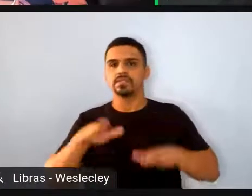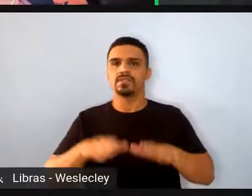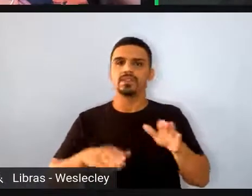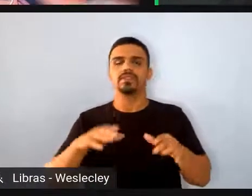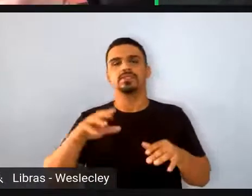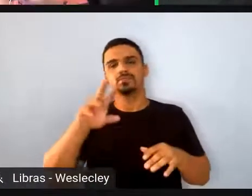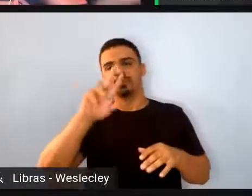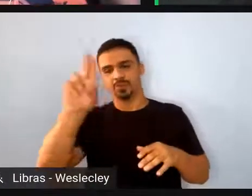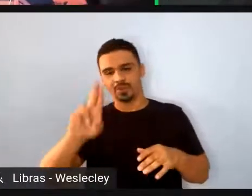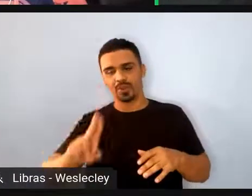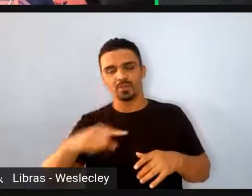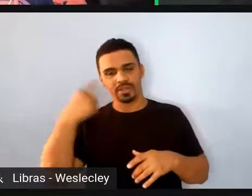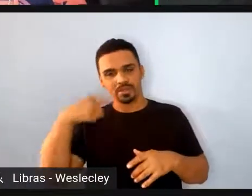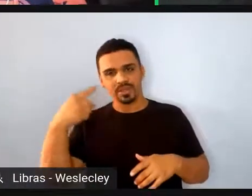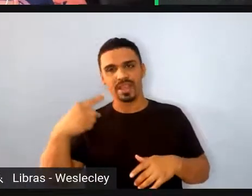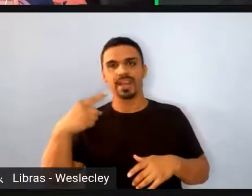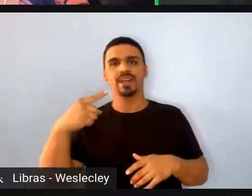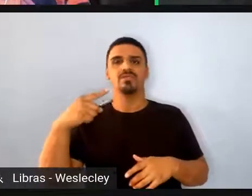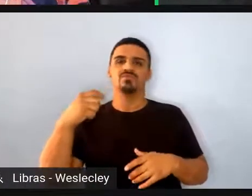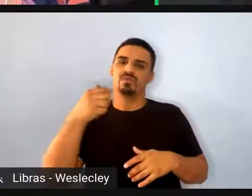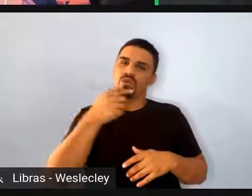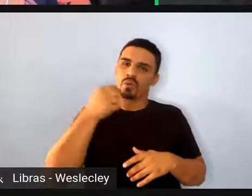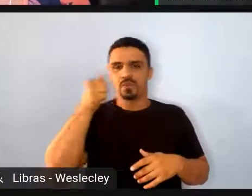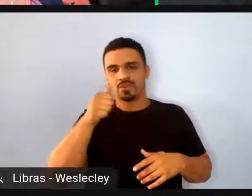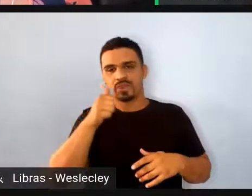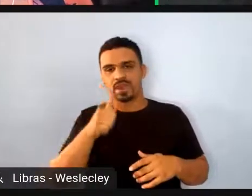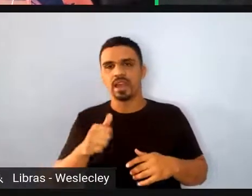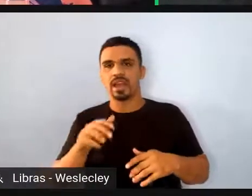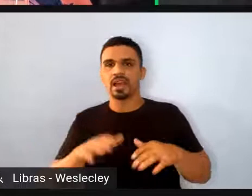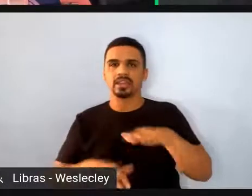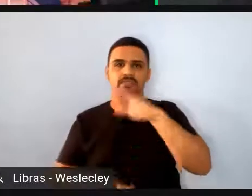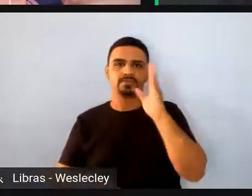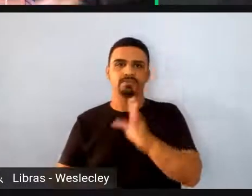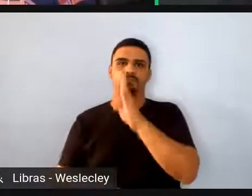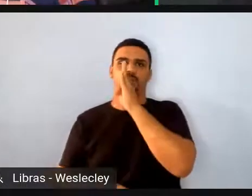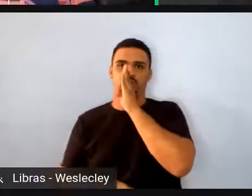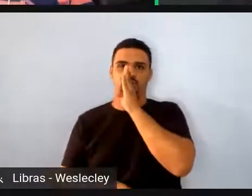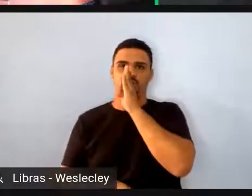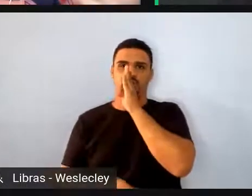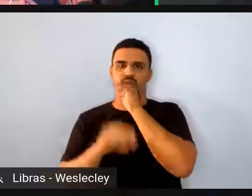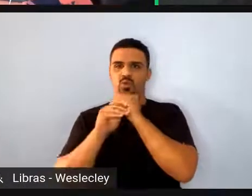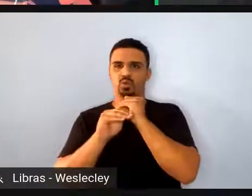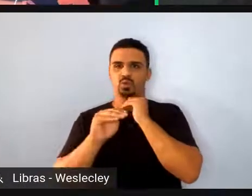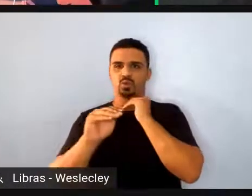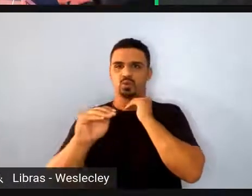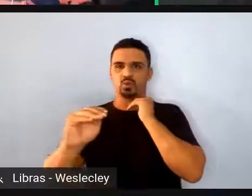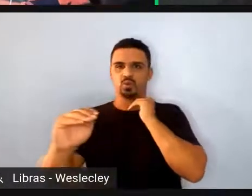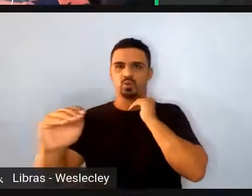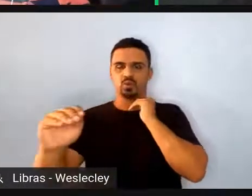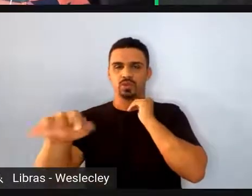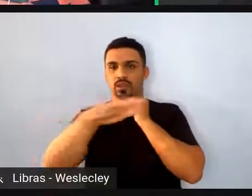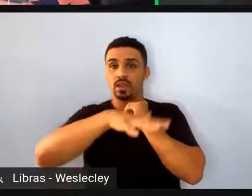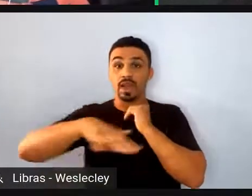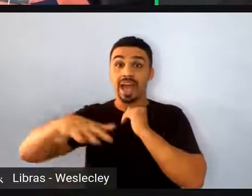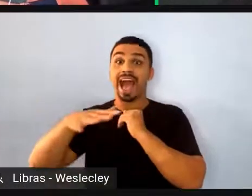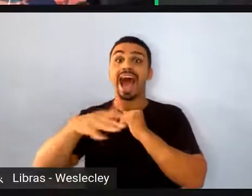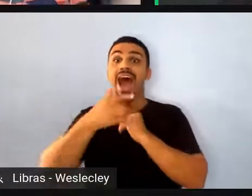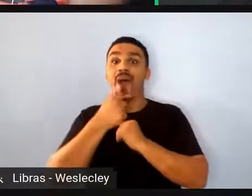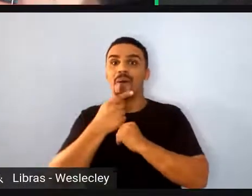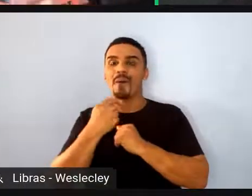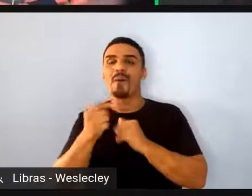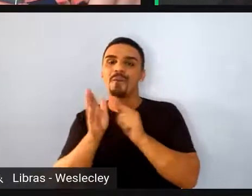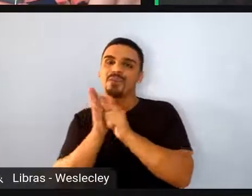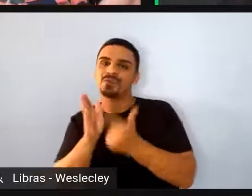fica um intervalo de silêncio muito grande, e aí os jornalistas aproveitam desse intervalo para poder fazer a explicação.